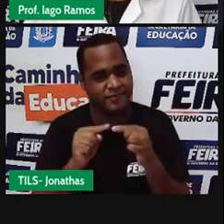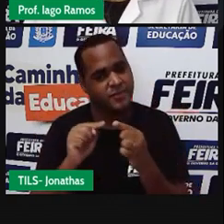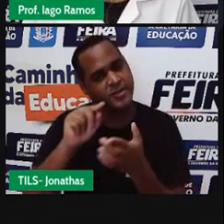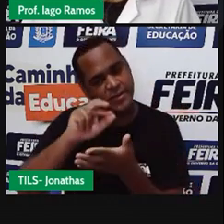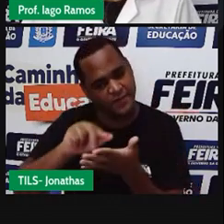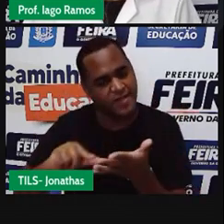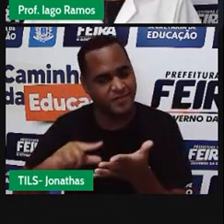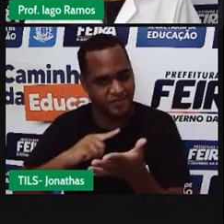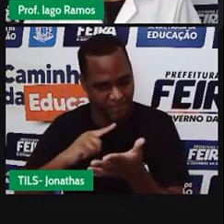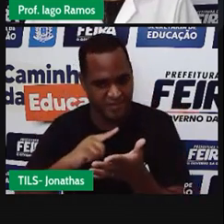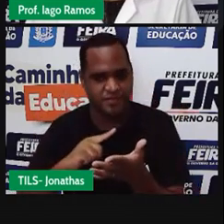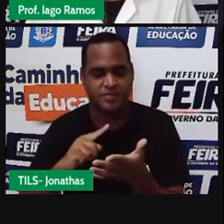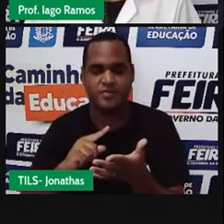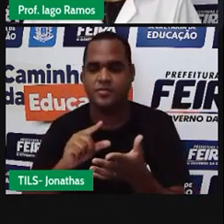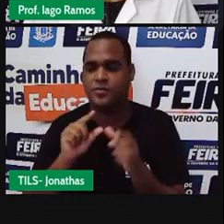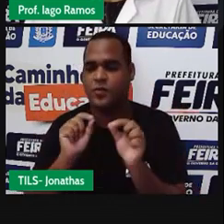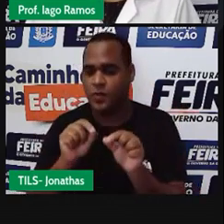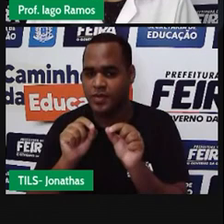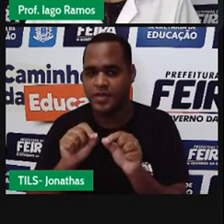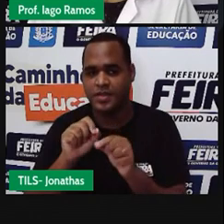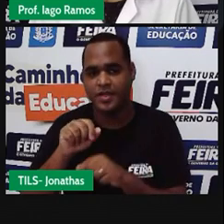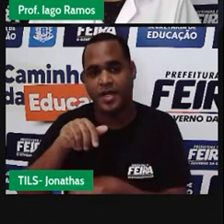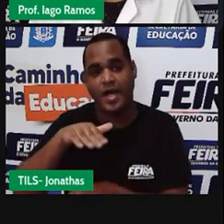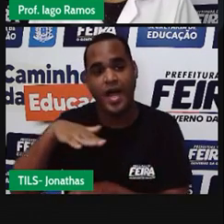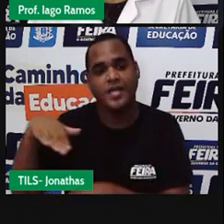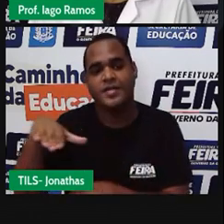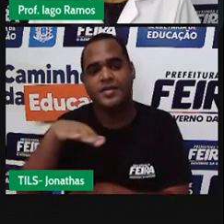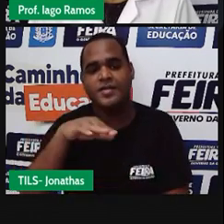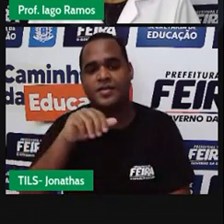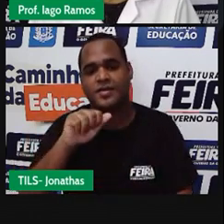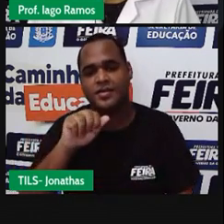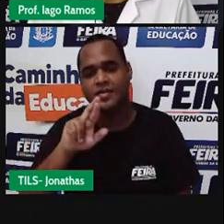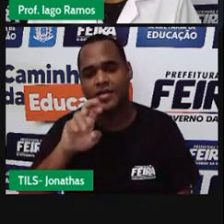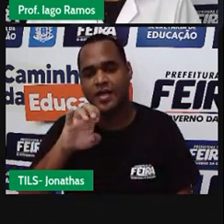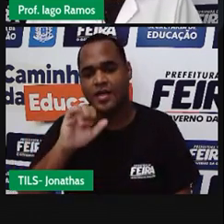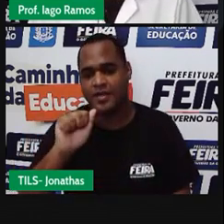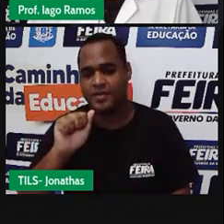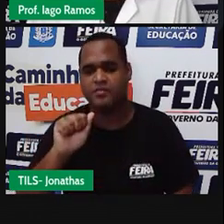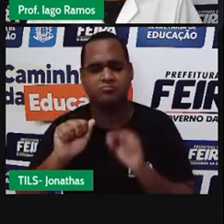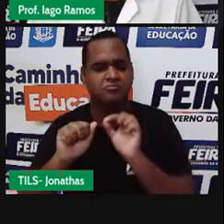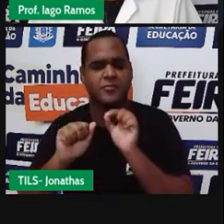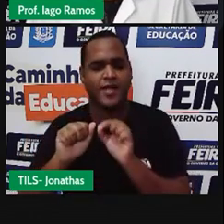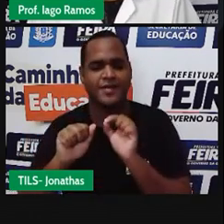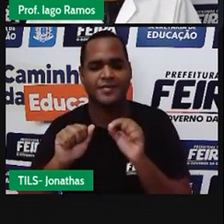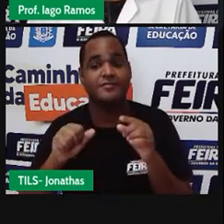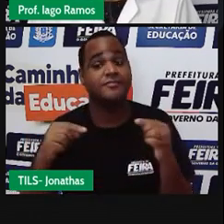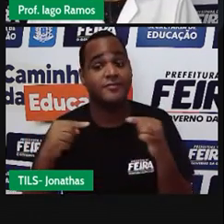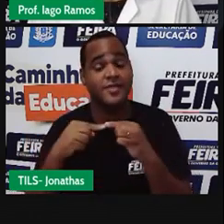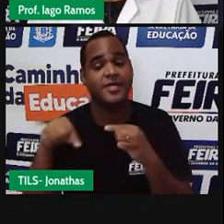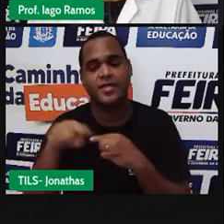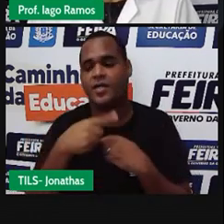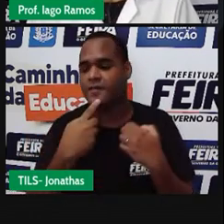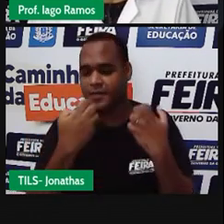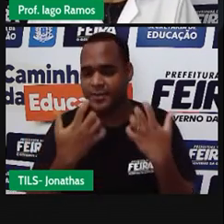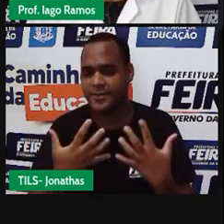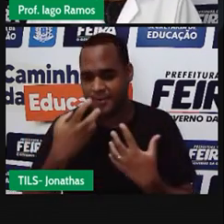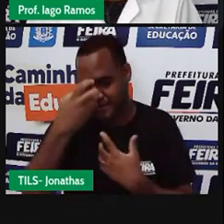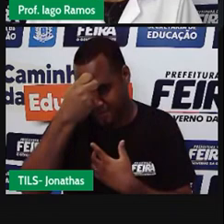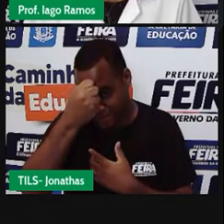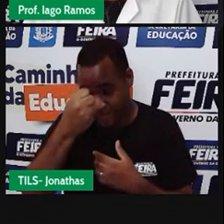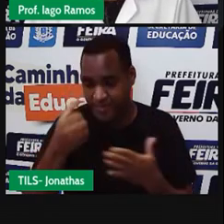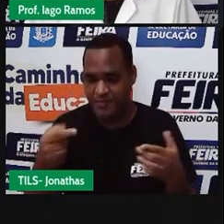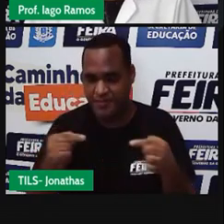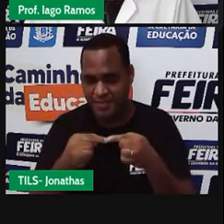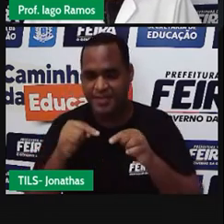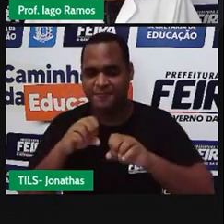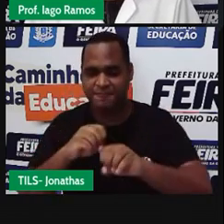tá chamado área O que é área o que é medida de superfície Então é isso que a gente vai aprender nessa aula